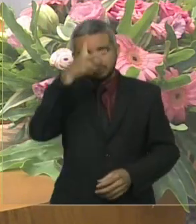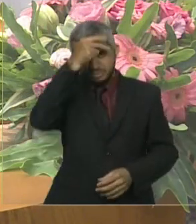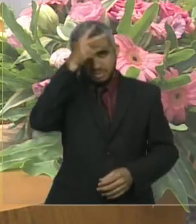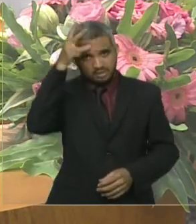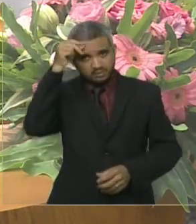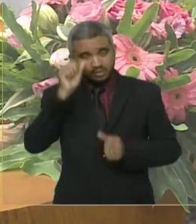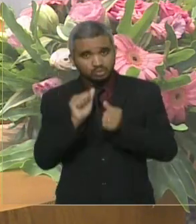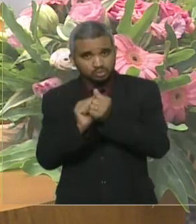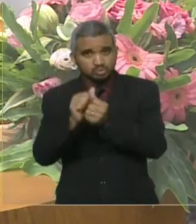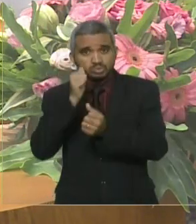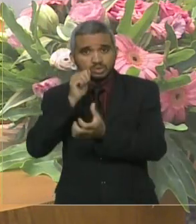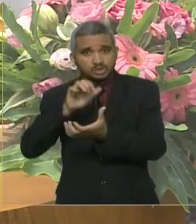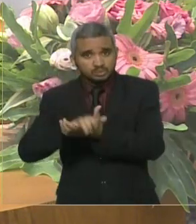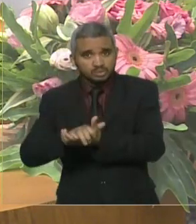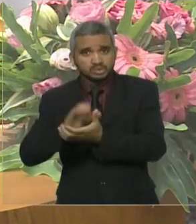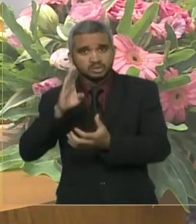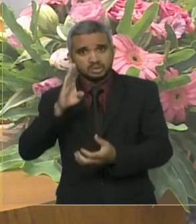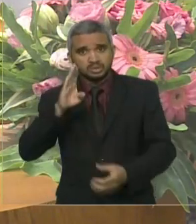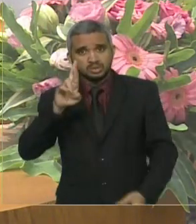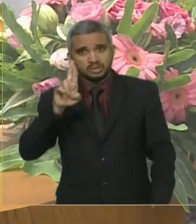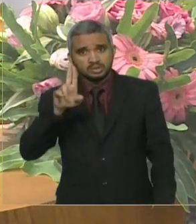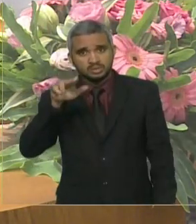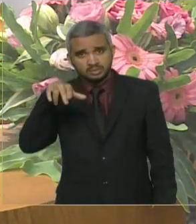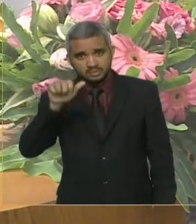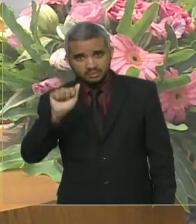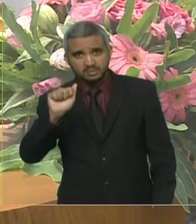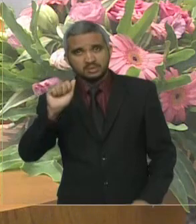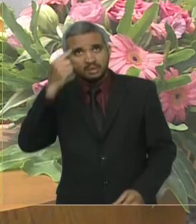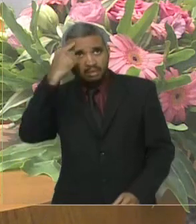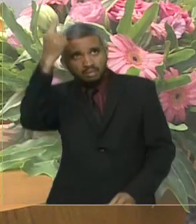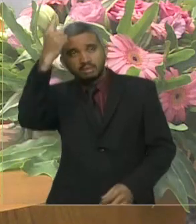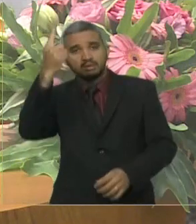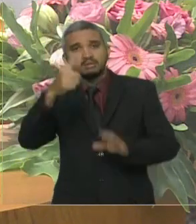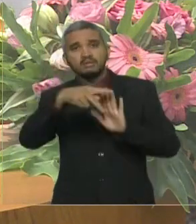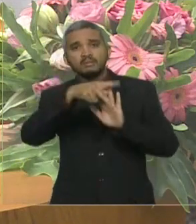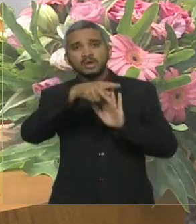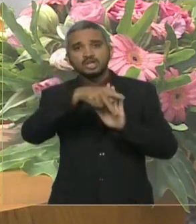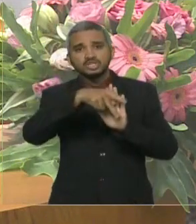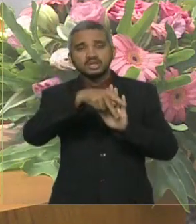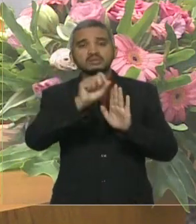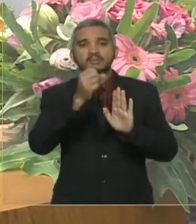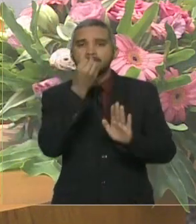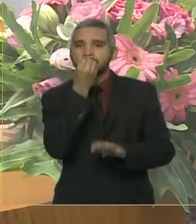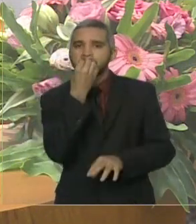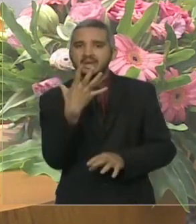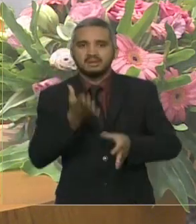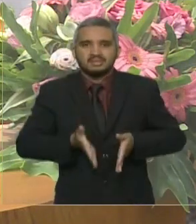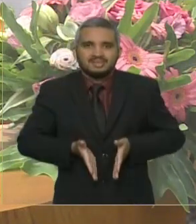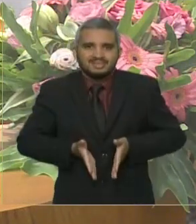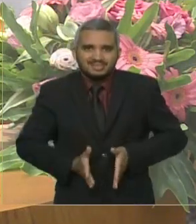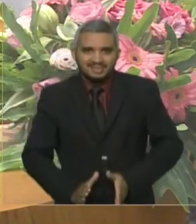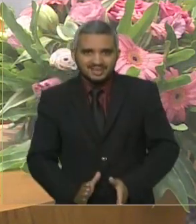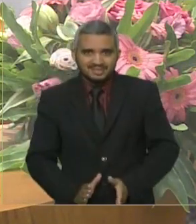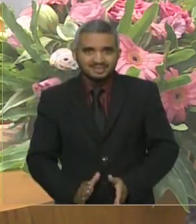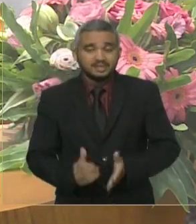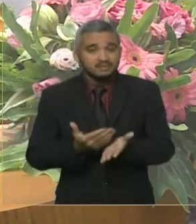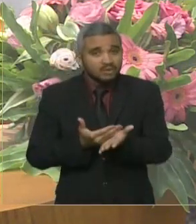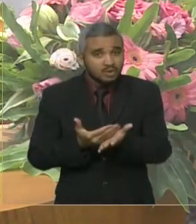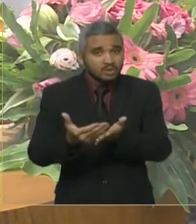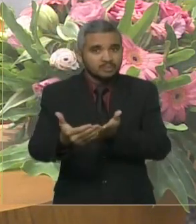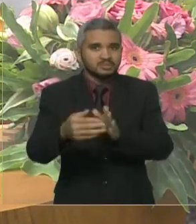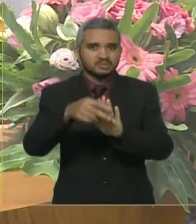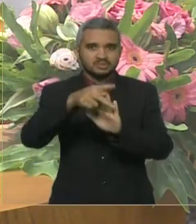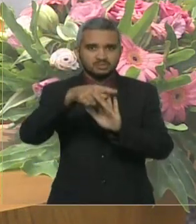primeira-dama Bruna, criou um projeto, o projeto Bem Nascer, que será iniciado